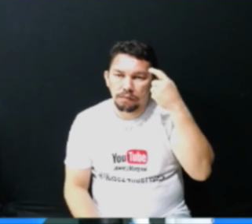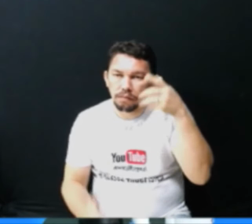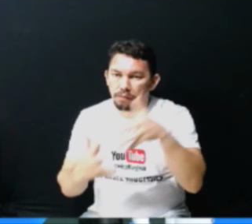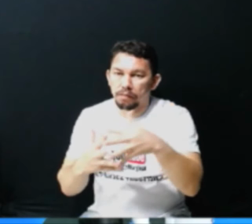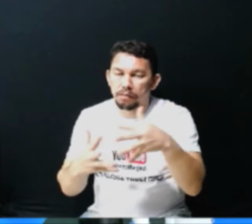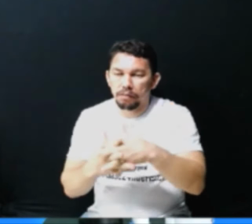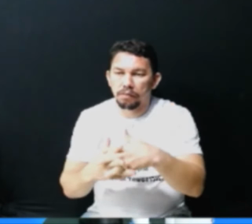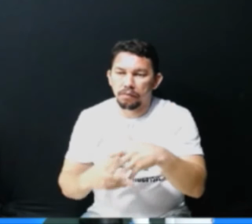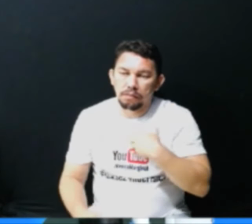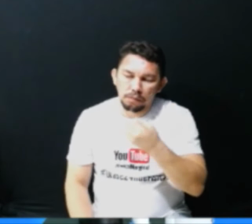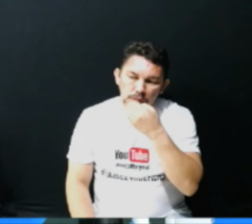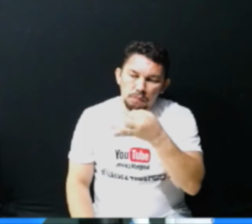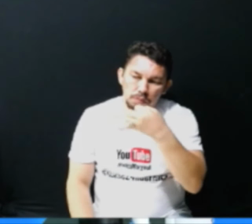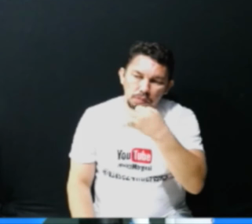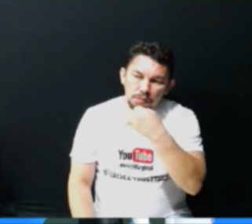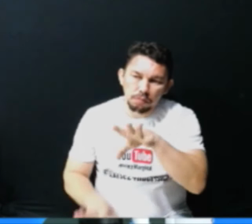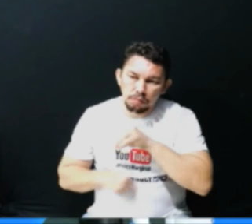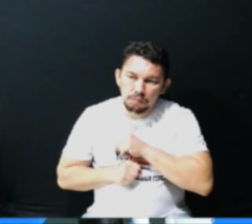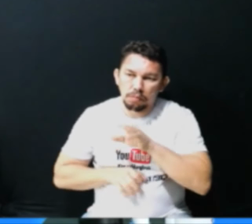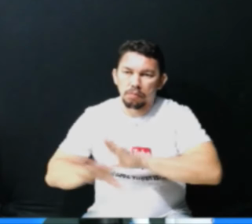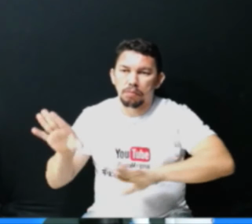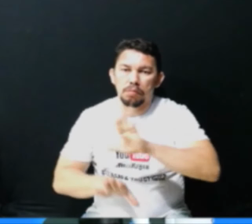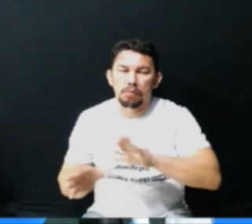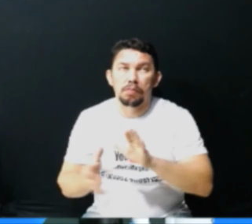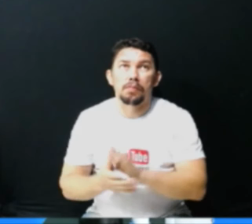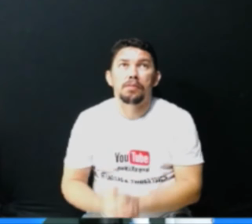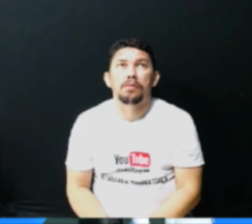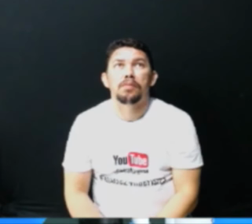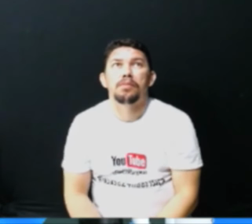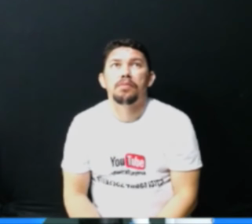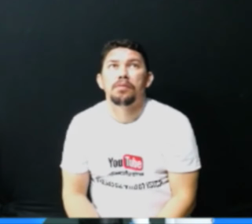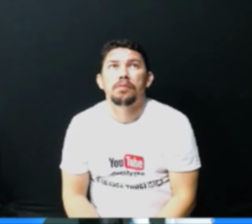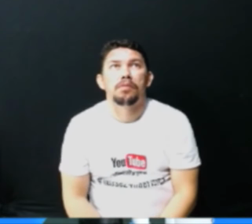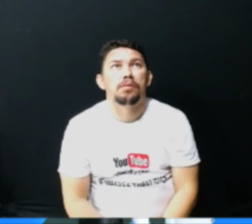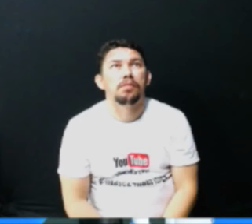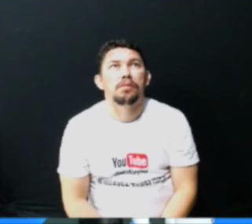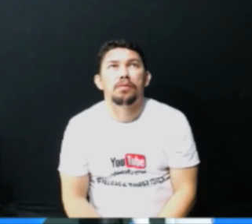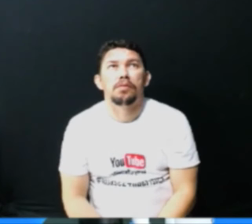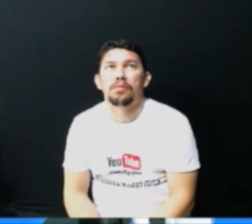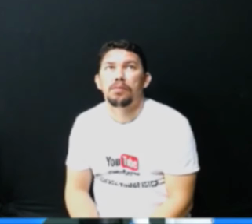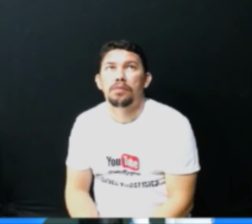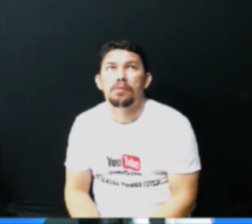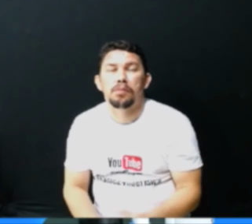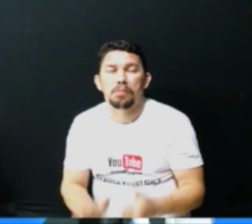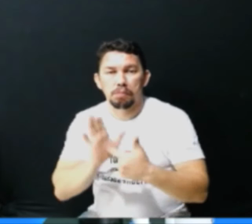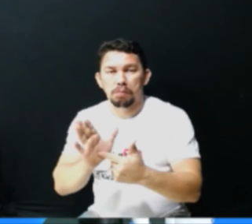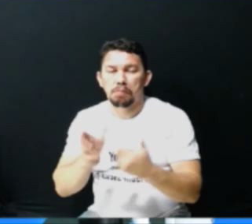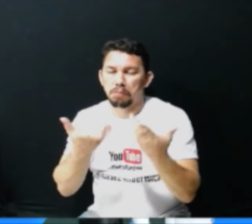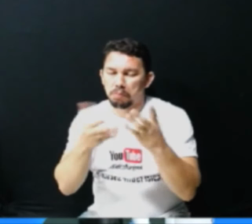dica. Vou tomar cuidado com o termo corrente divide. Exatamente. Homem, se você quiser mostrar mais coisa aí, fica à